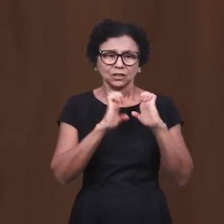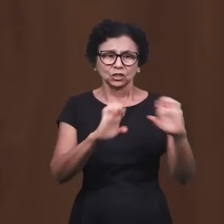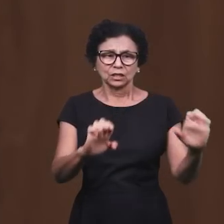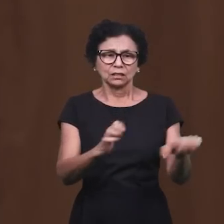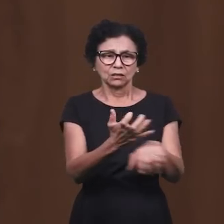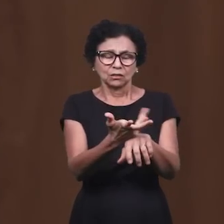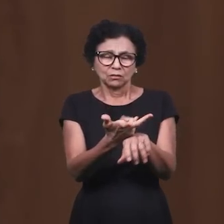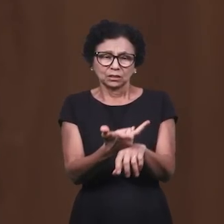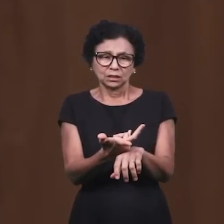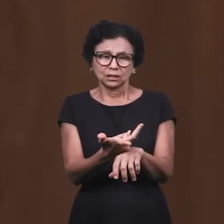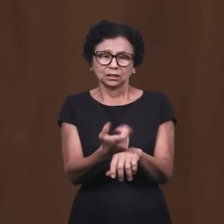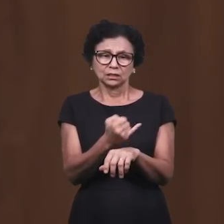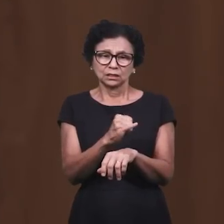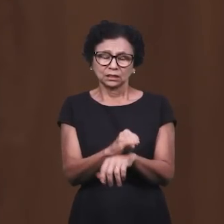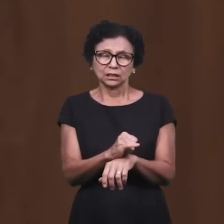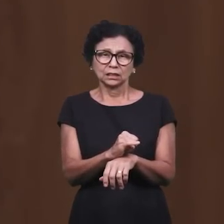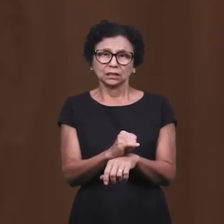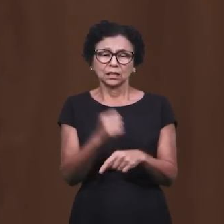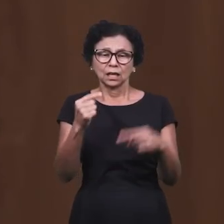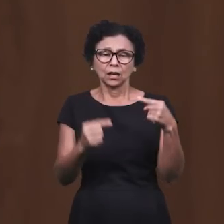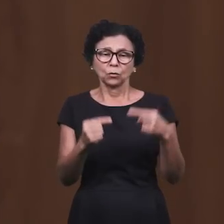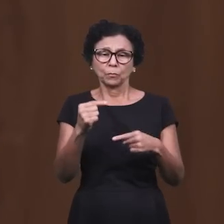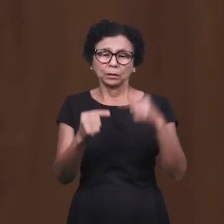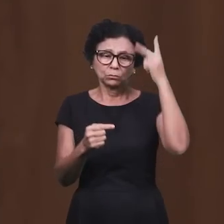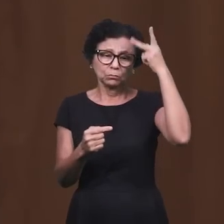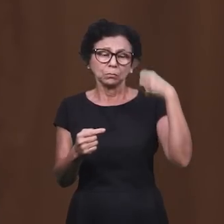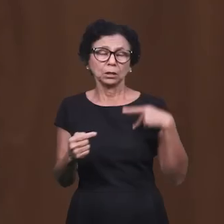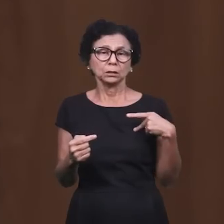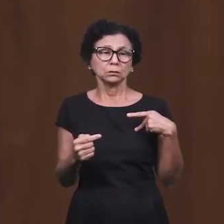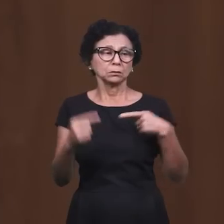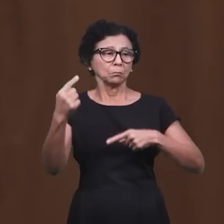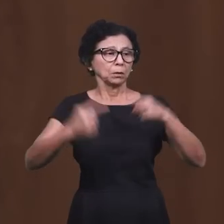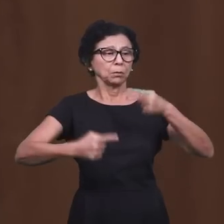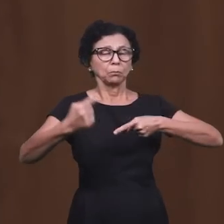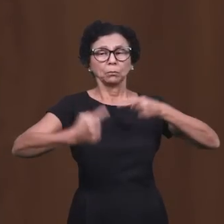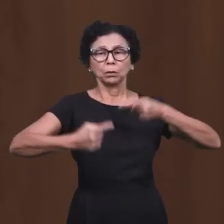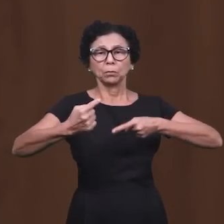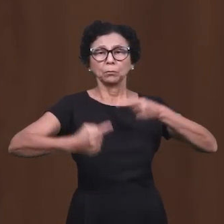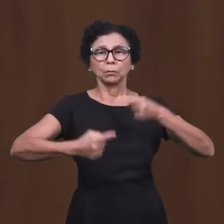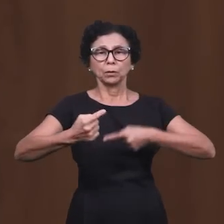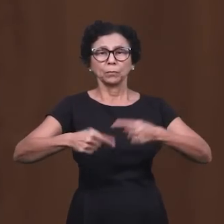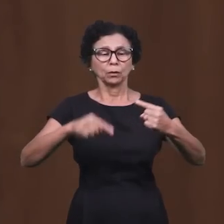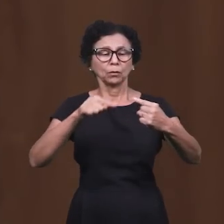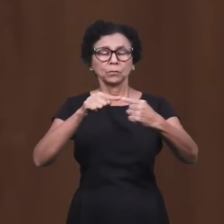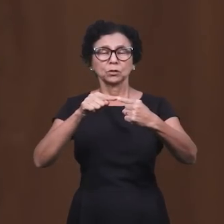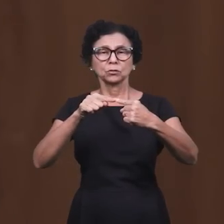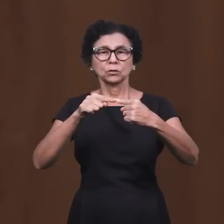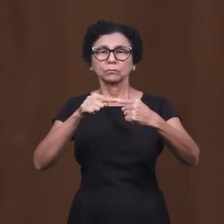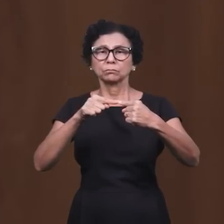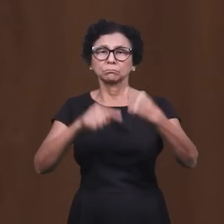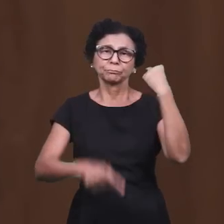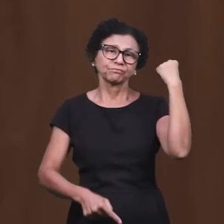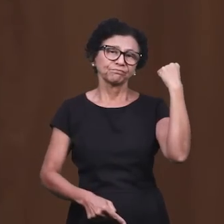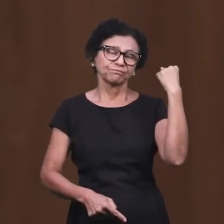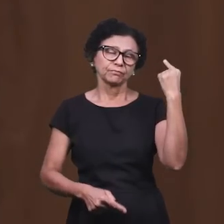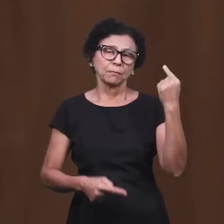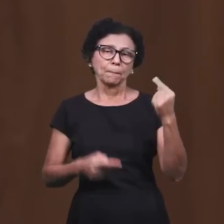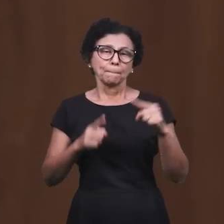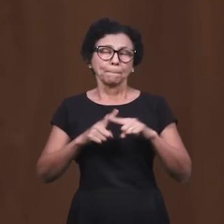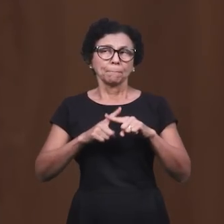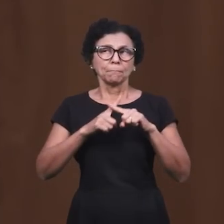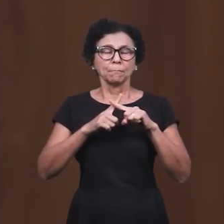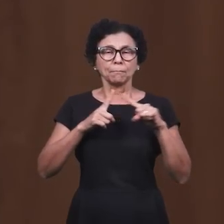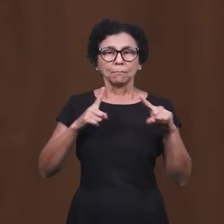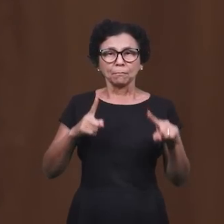combater mundo com mundo, argumentos humanos com argumentos humanos, isso não vai atingir o objetivo, não vai chegar a lugar nenhum. Mas quando vem naquilo que Deus nos dá,